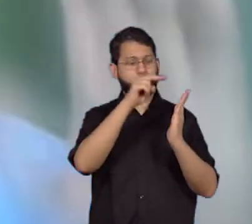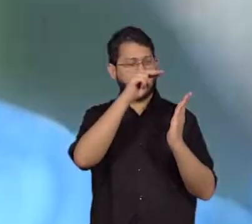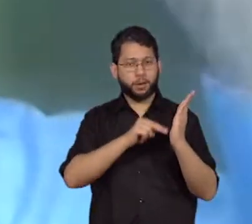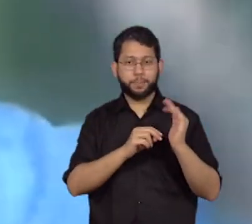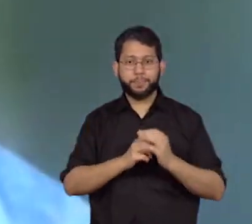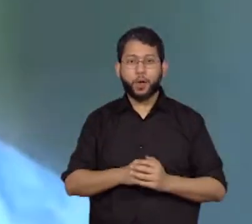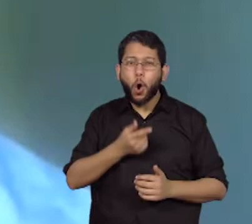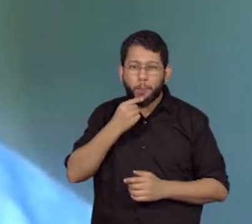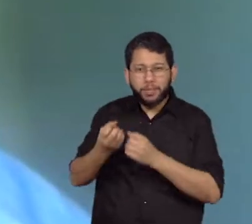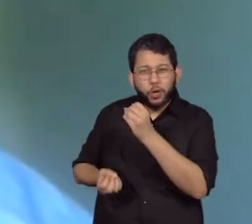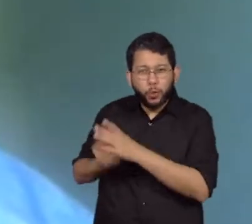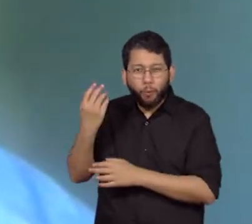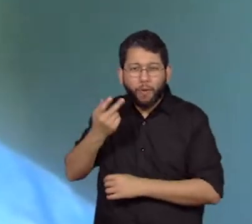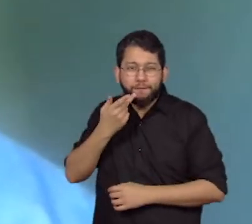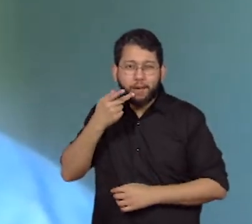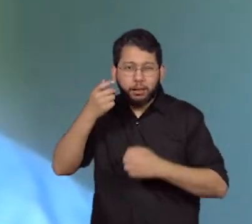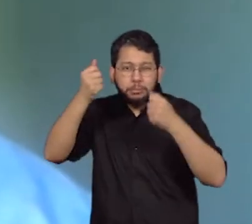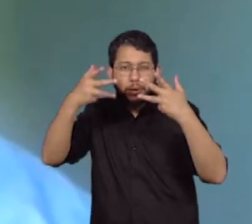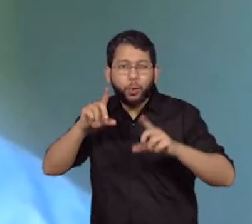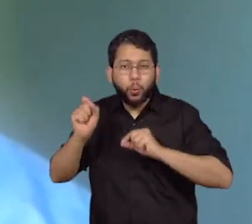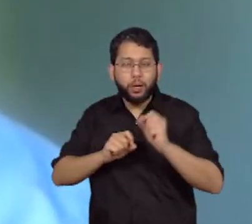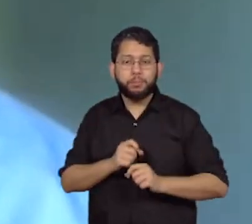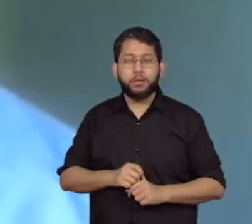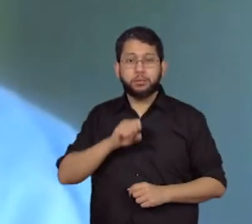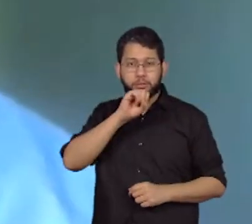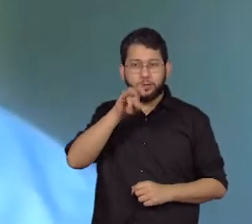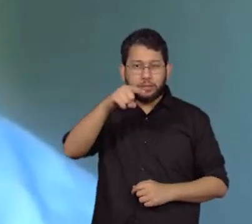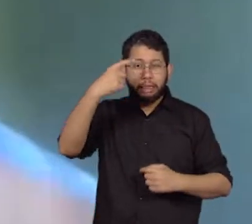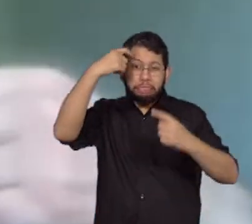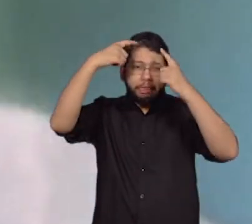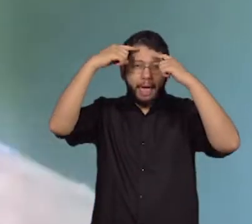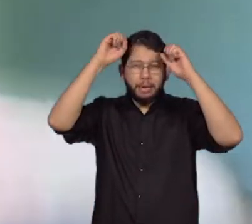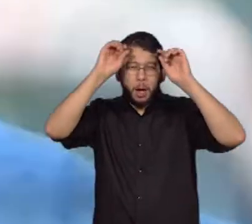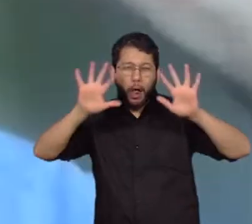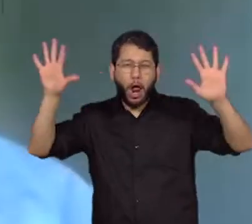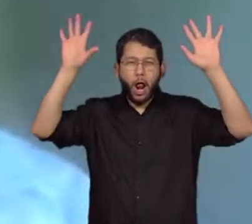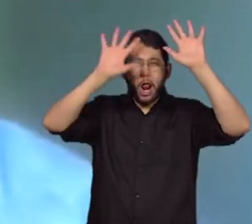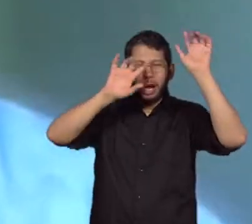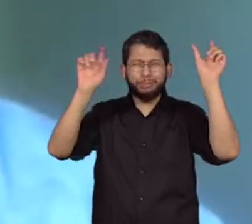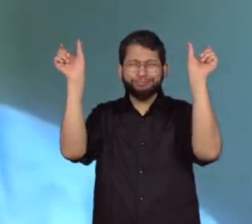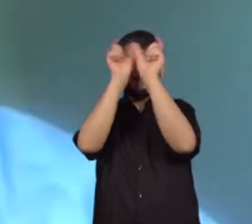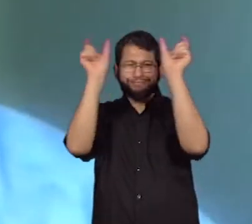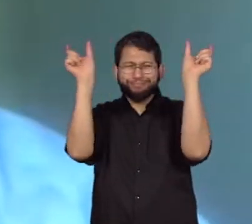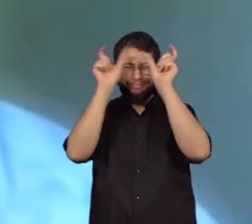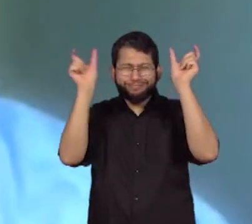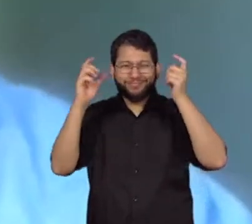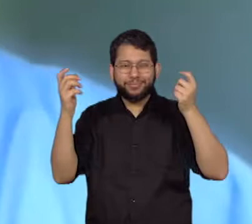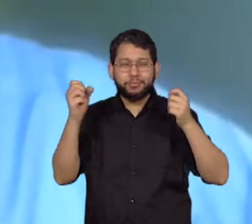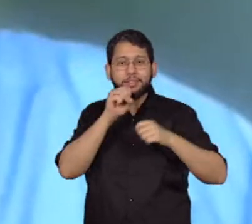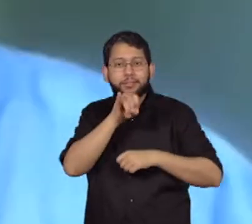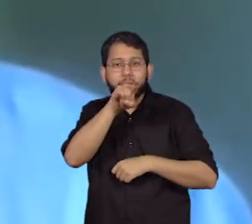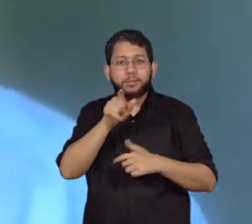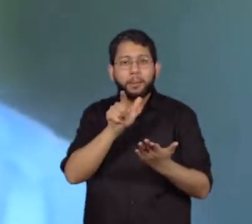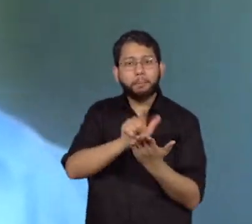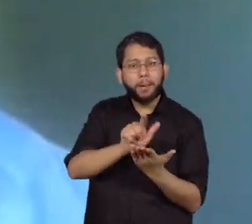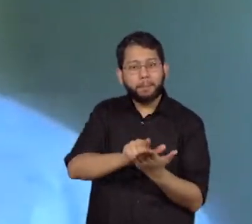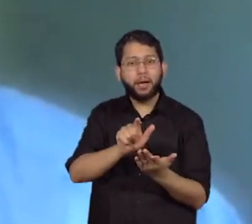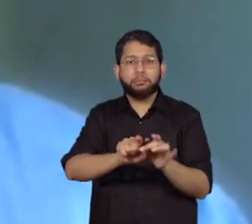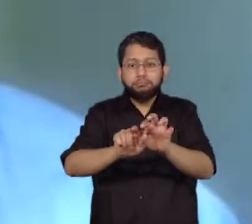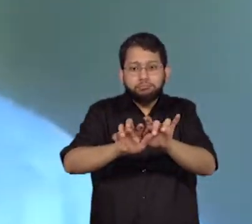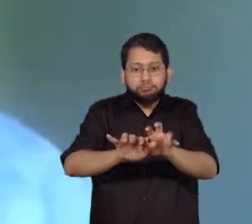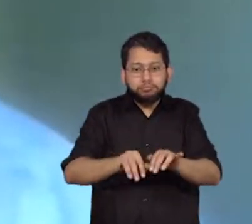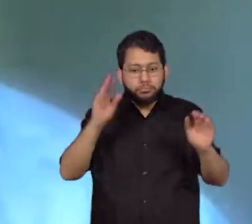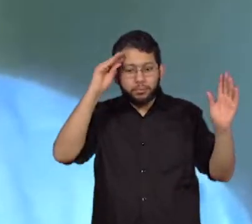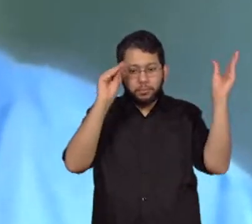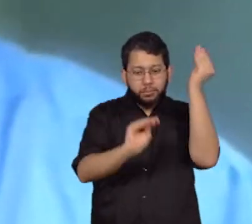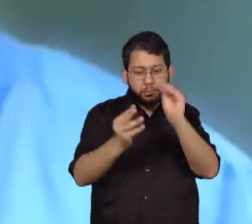fala, quando a gente escreve, a gente organiza as ideias. É mais fácil comunicar aquilo que a gente pensa. Então, assim, eu incentivo muito a